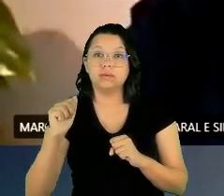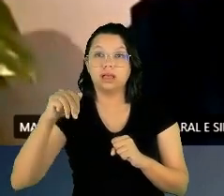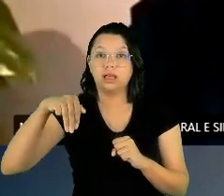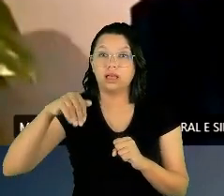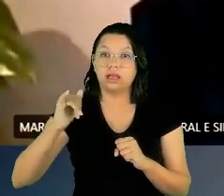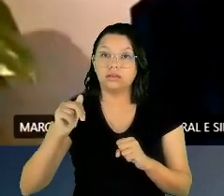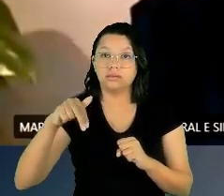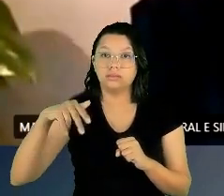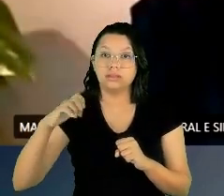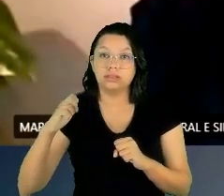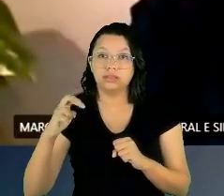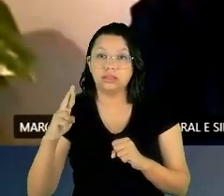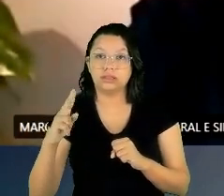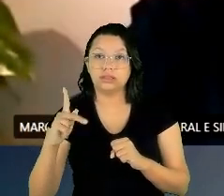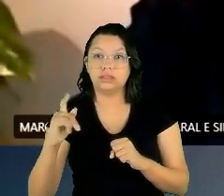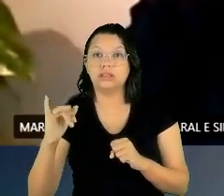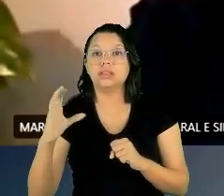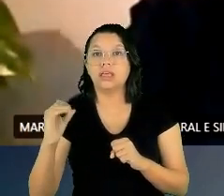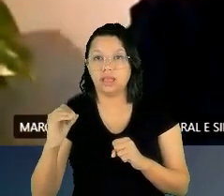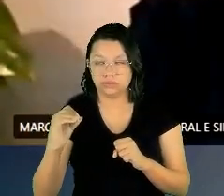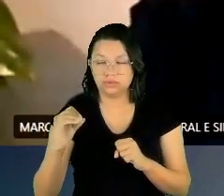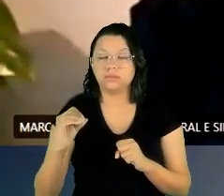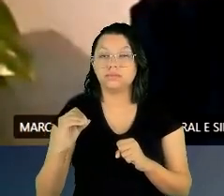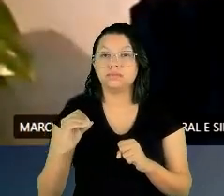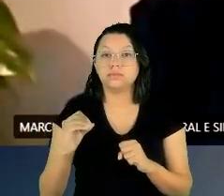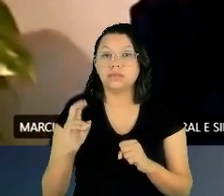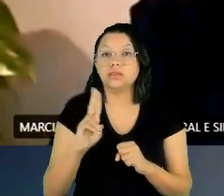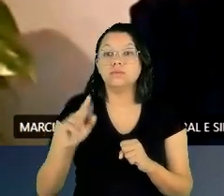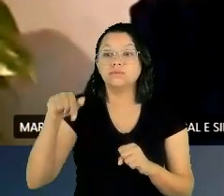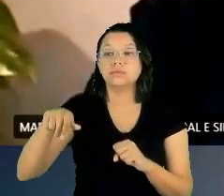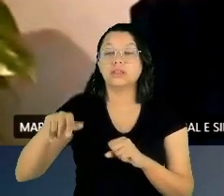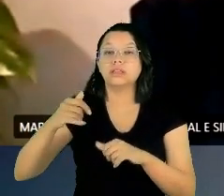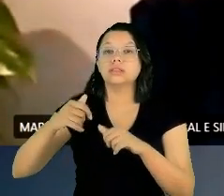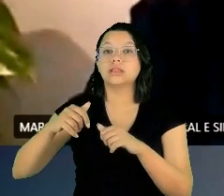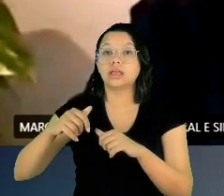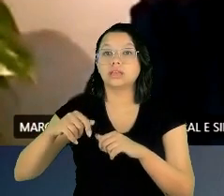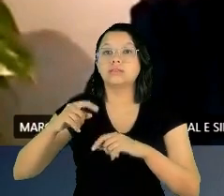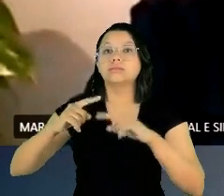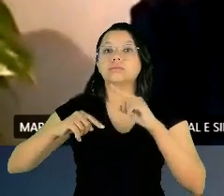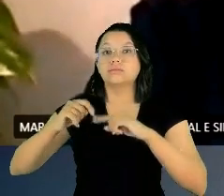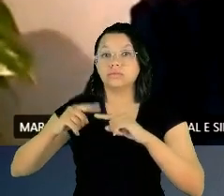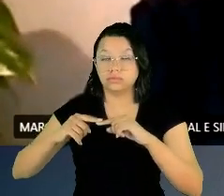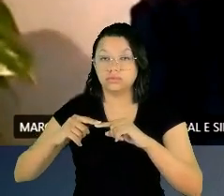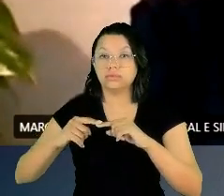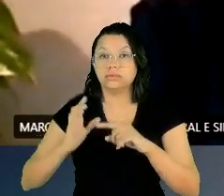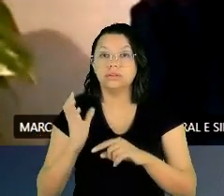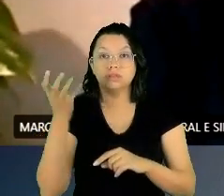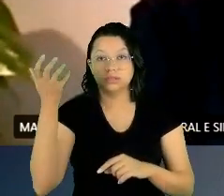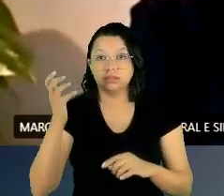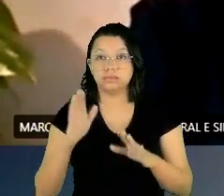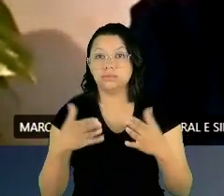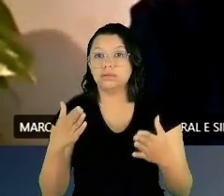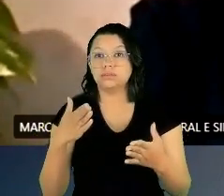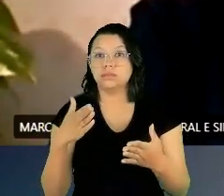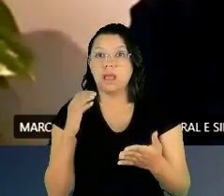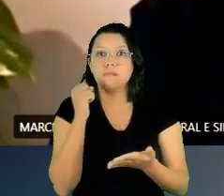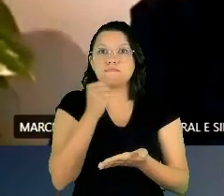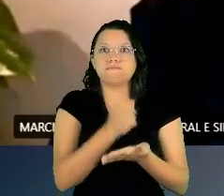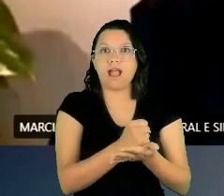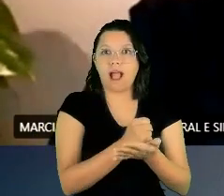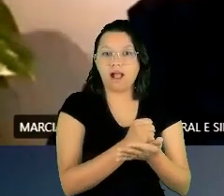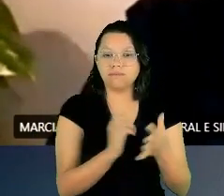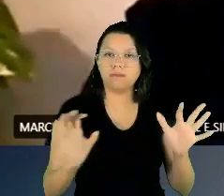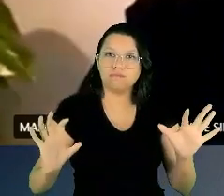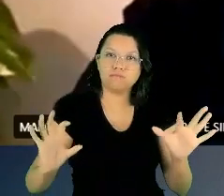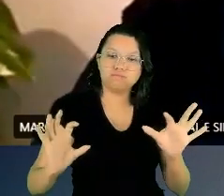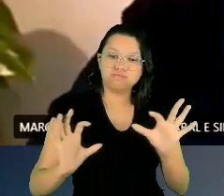papel da dopamina na tomada de decisão. Então, esse é considerado o marco da grande contribuição desse